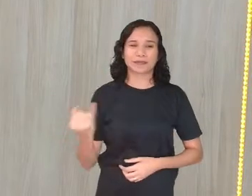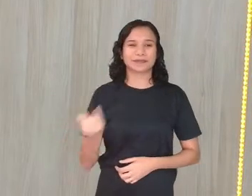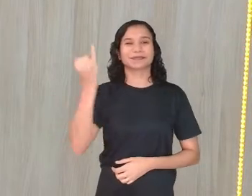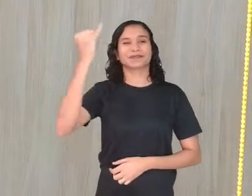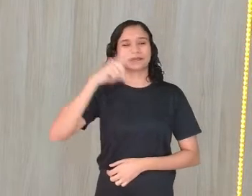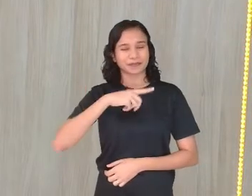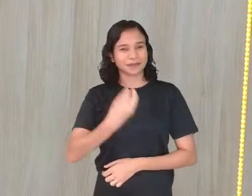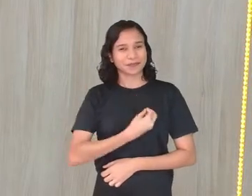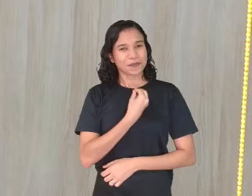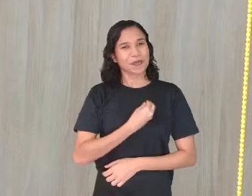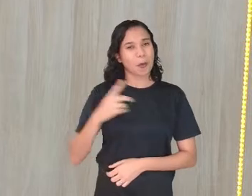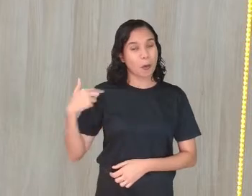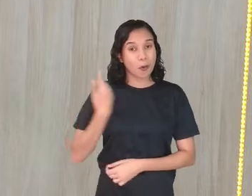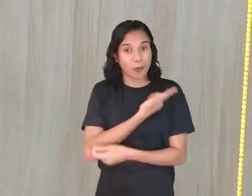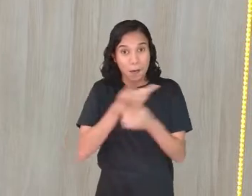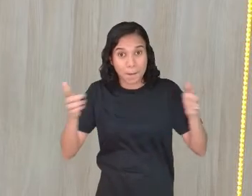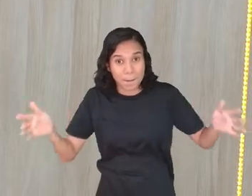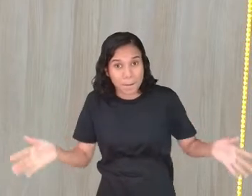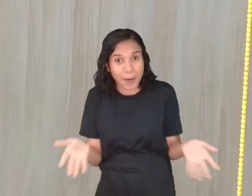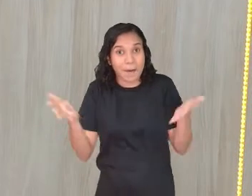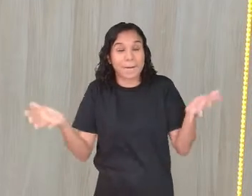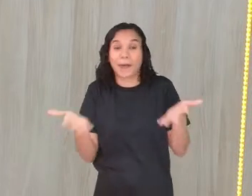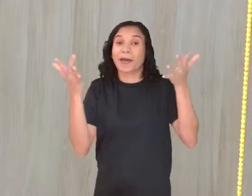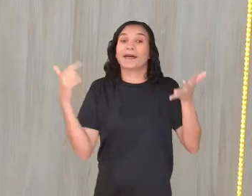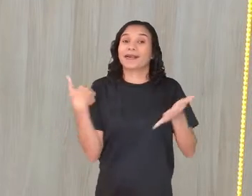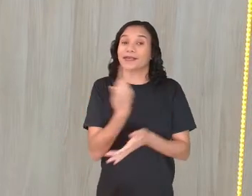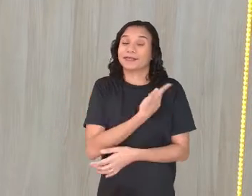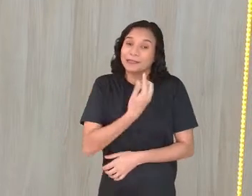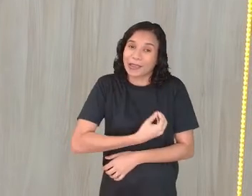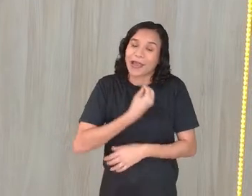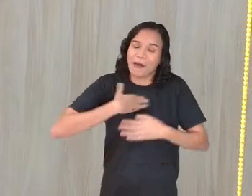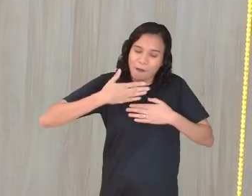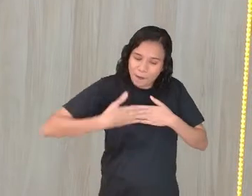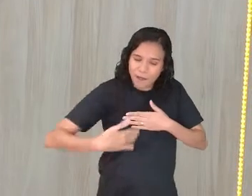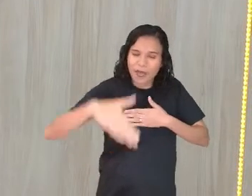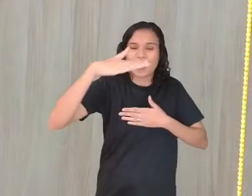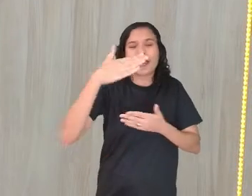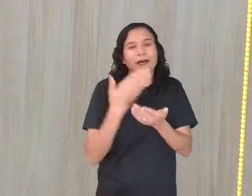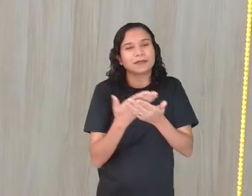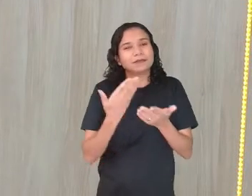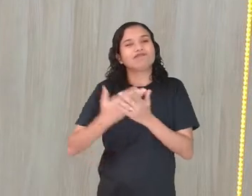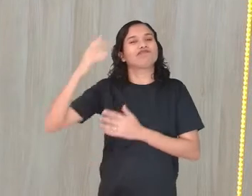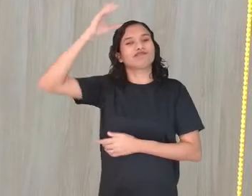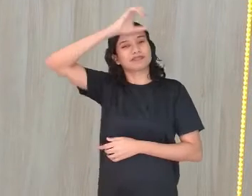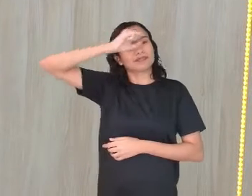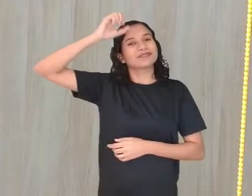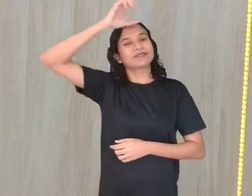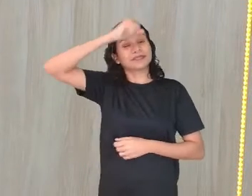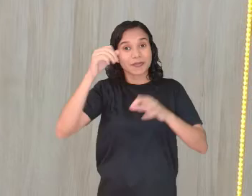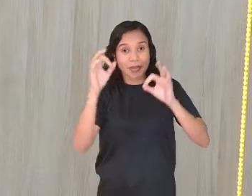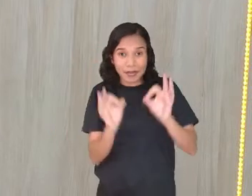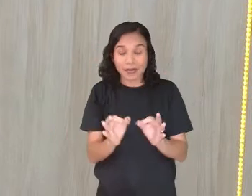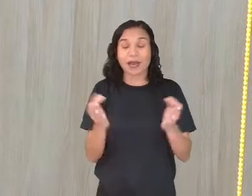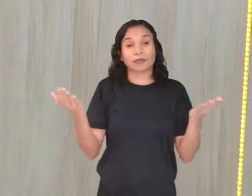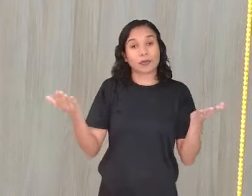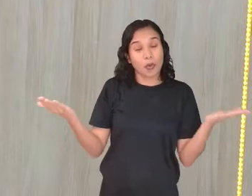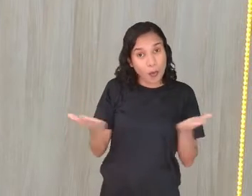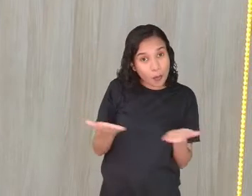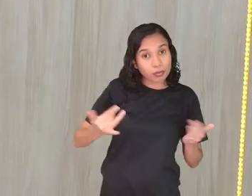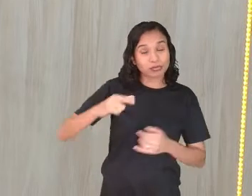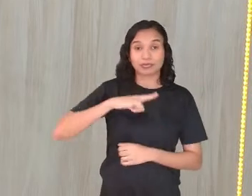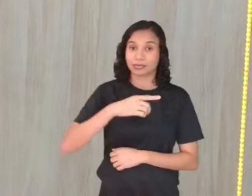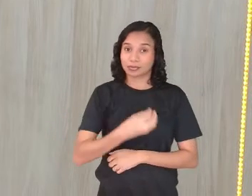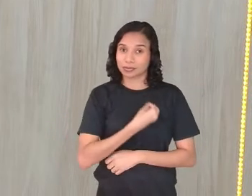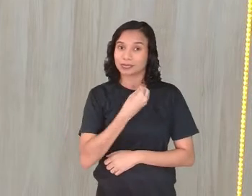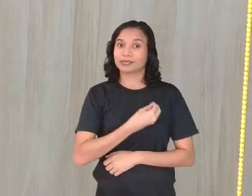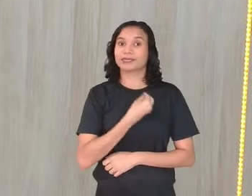importante para a gente fortalecer, né, nossa caminhada aí de estudos, de aprendizado. Eu estou aqui